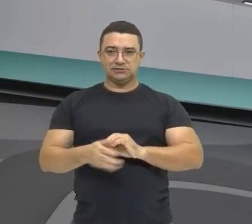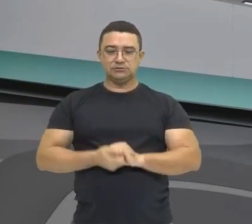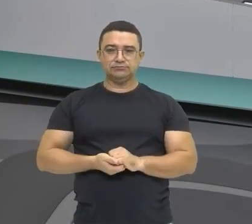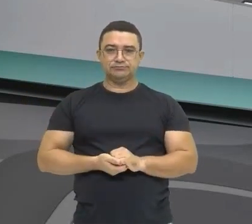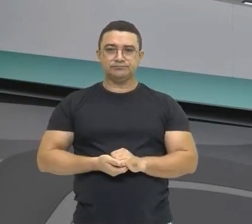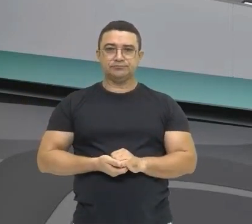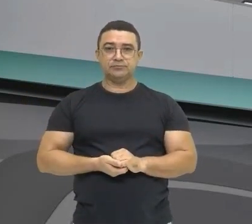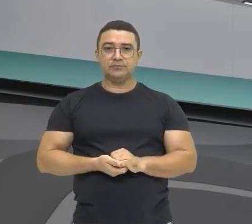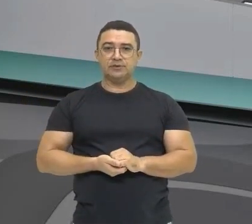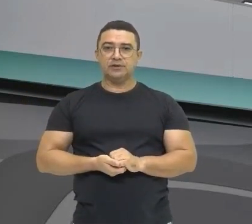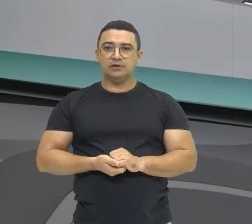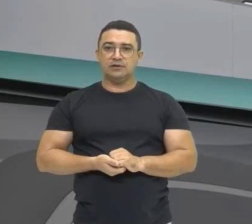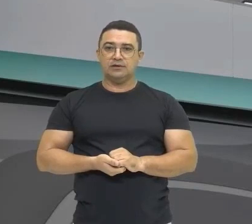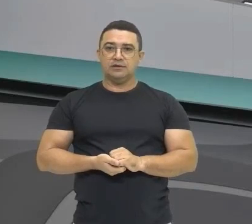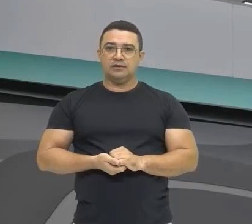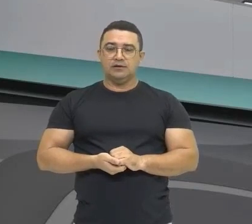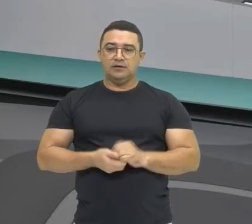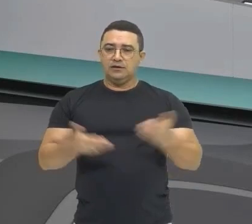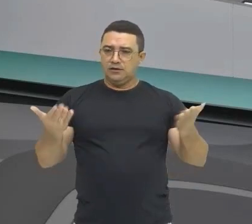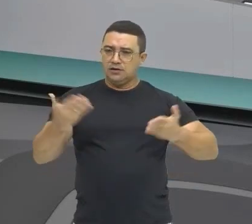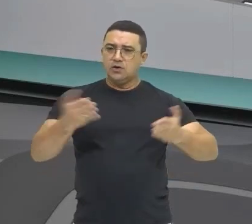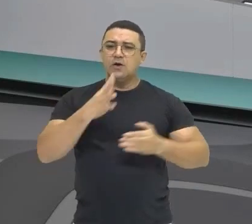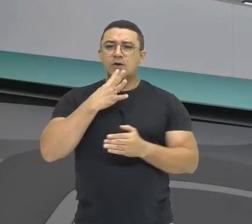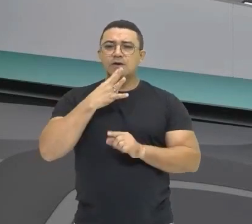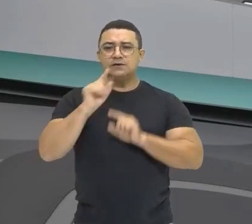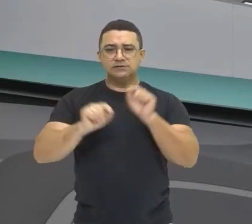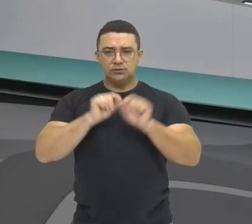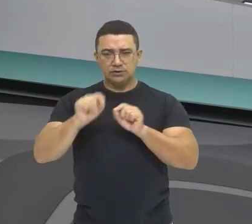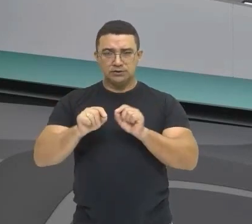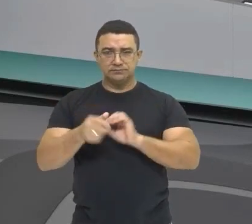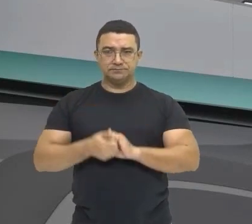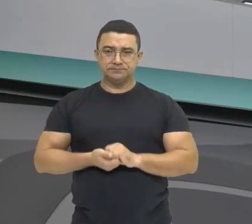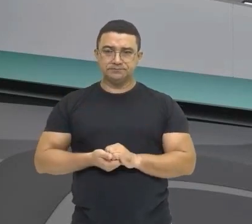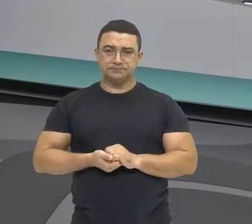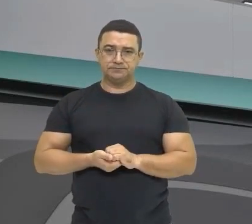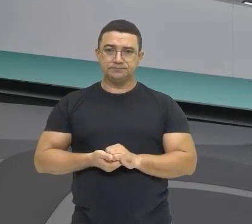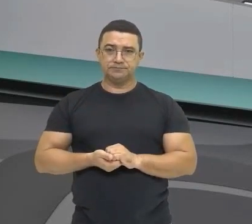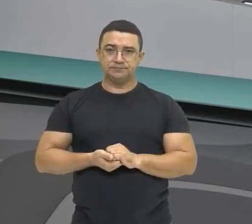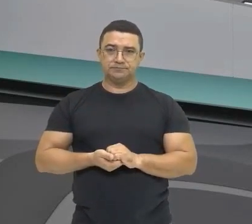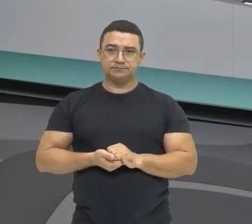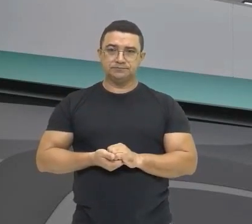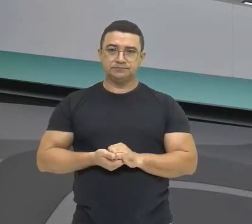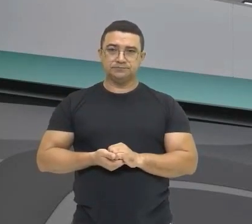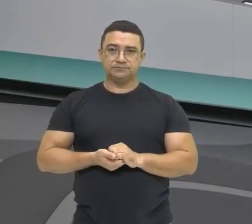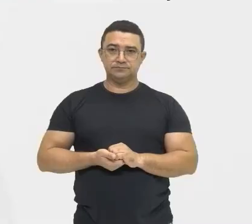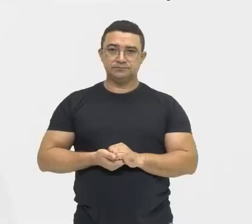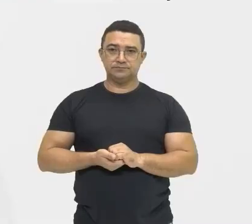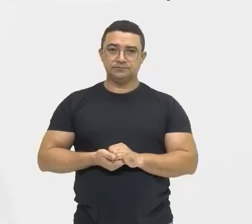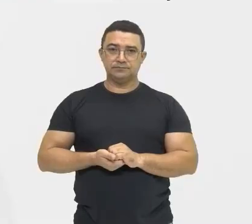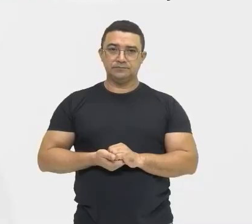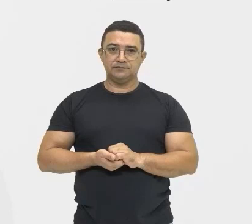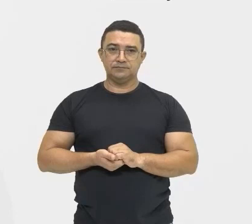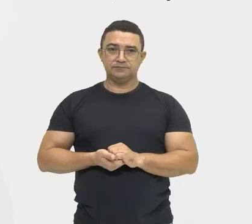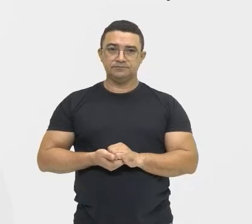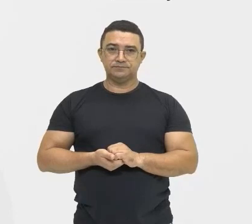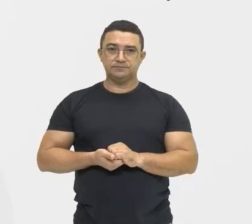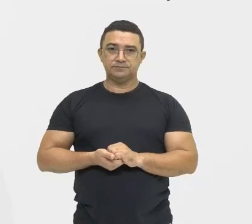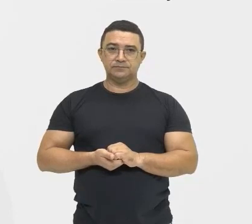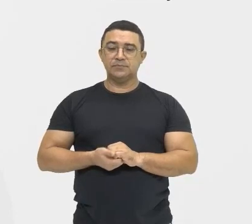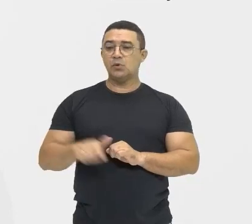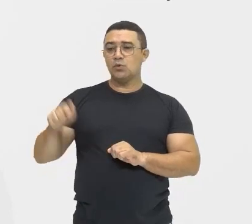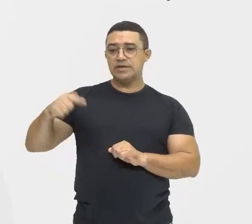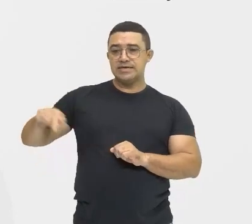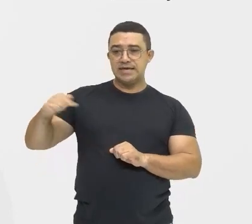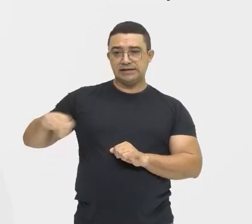nós vamos conhecer um pouquinho mais, vamos adentrar um pouquinho mais sobre essa literatura. Vamos lá? Olha aí. Então,